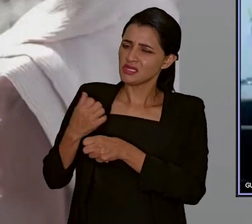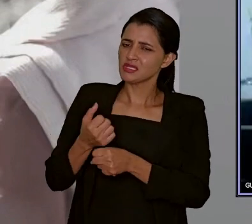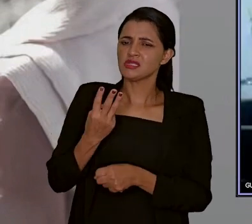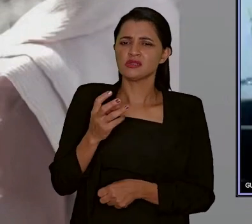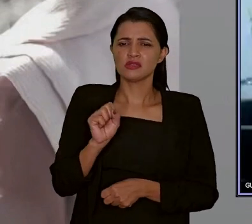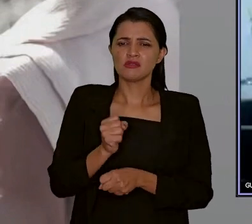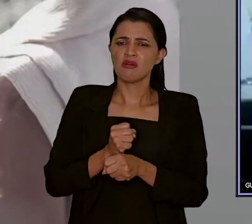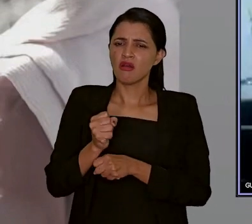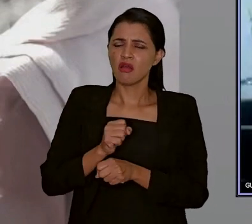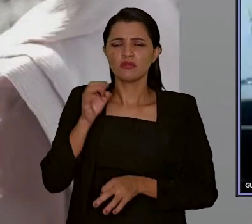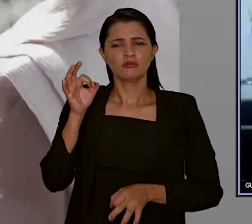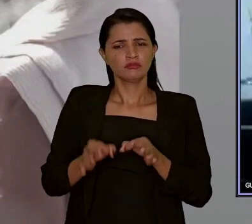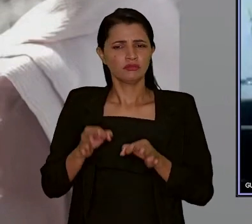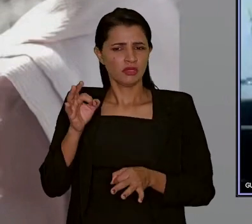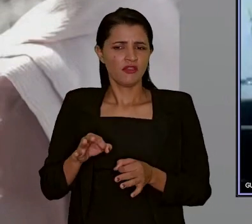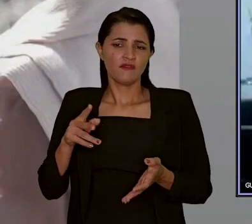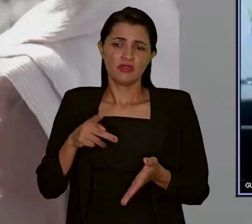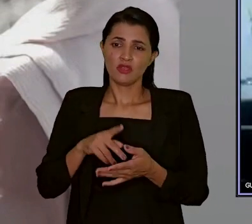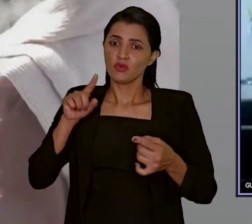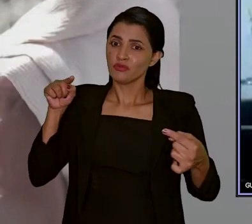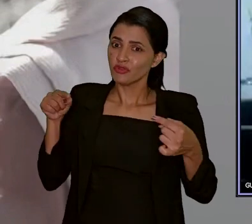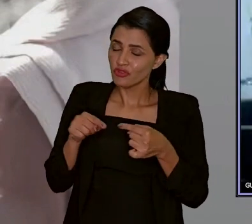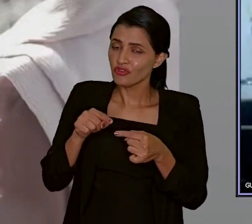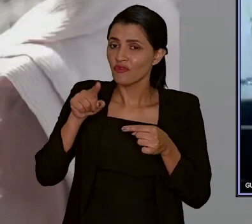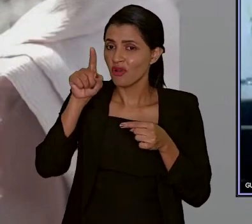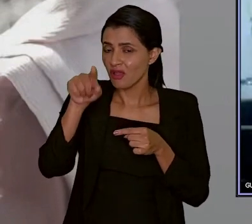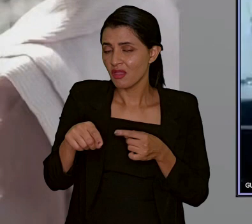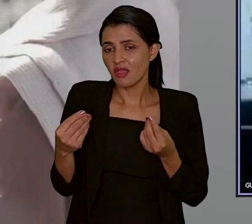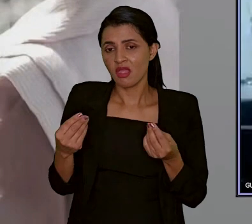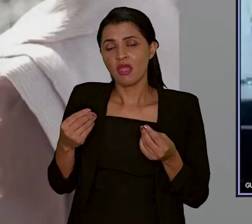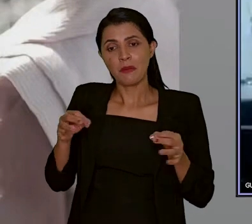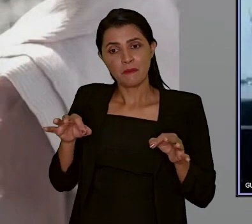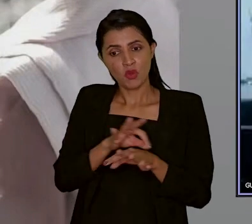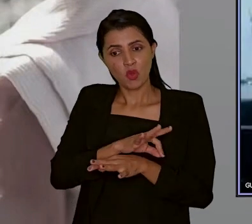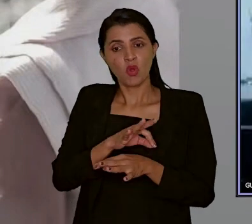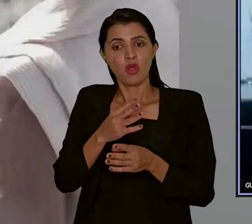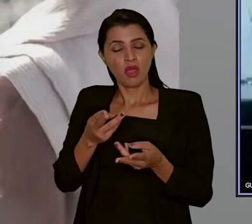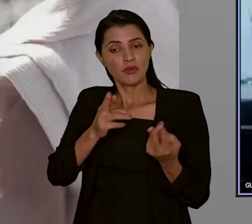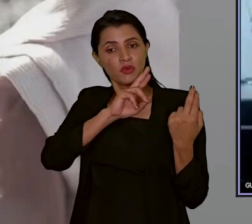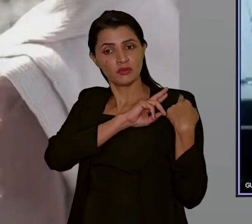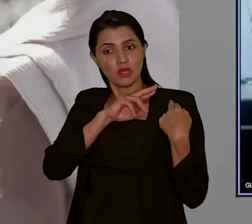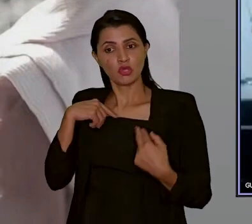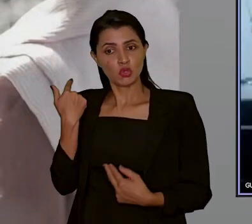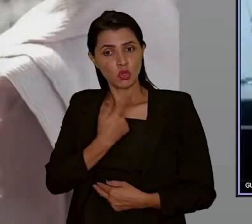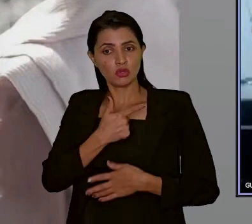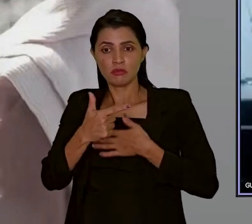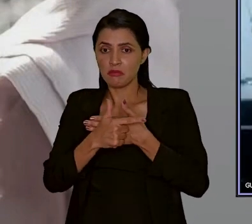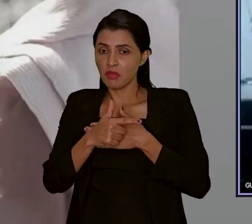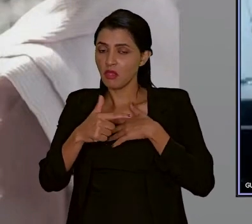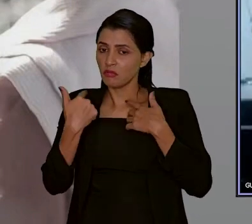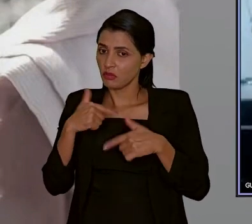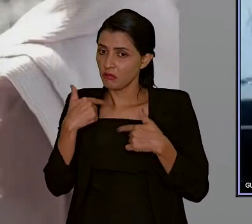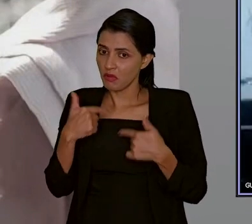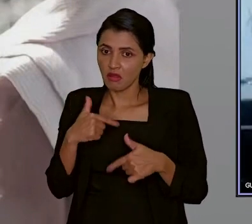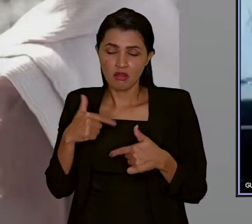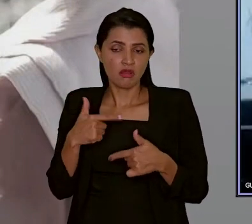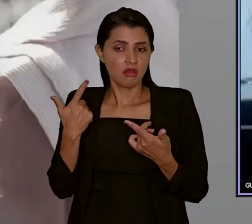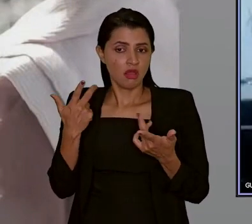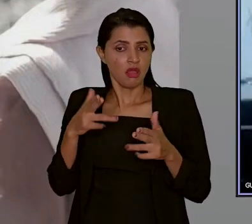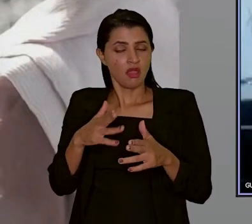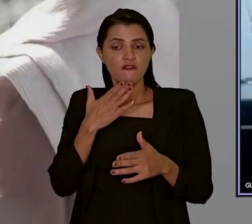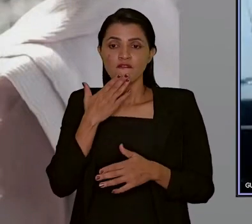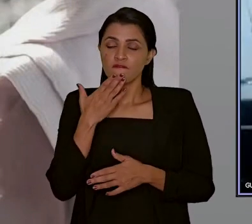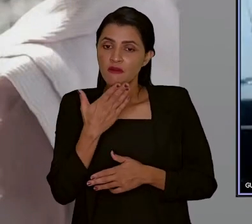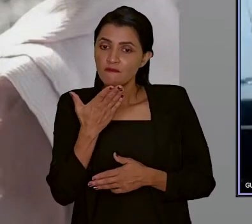enfim. Na realidade, o objetivo é exatamente cumprir aquilo que é o nosso papel, né? Enfim, trabalhar em prol,